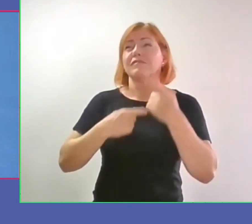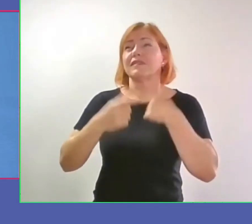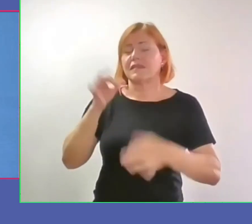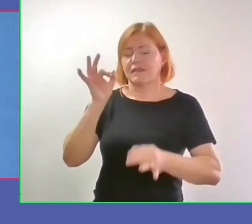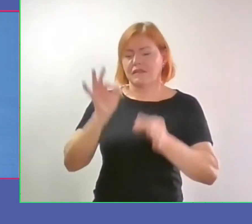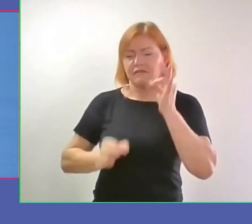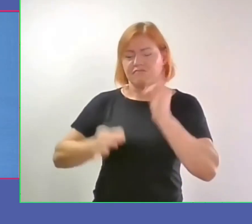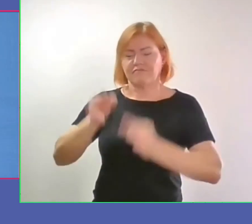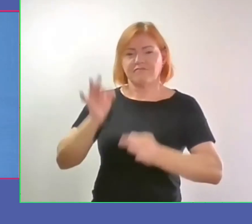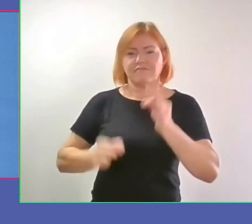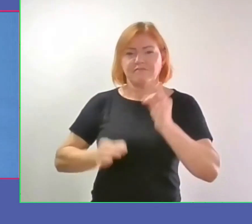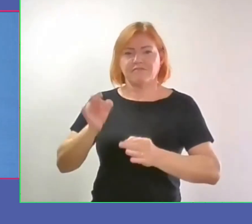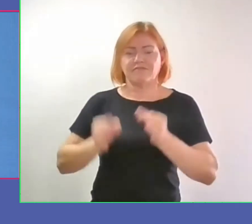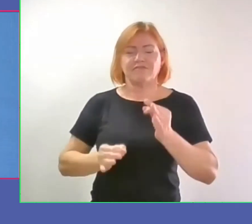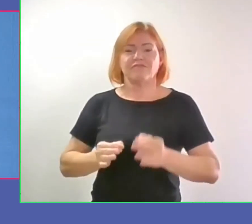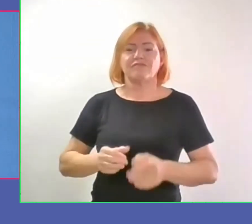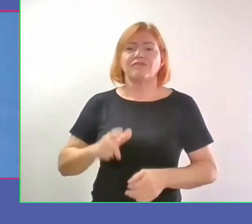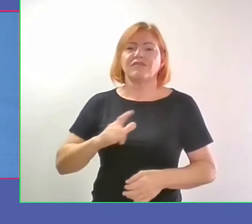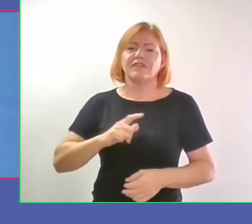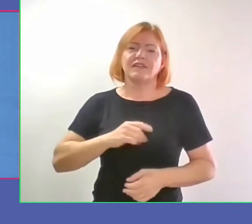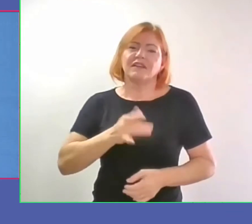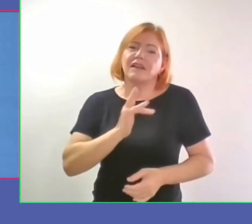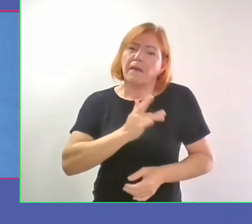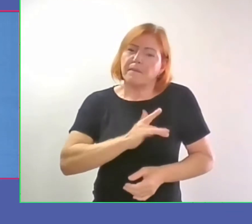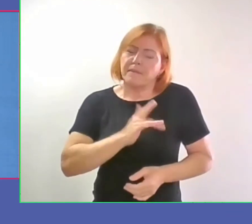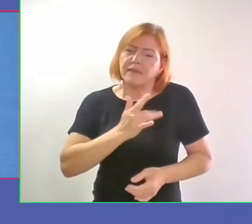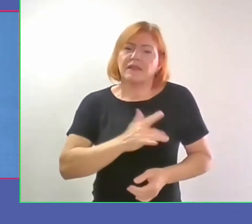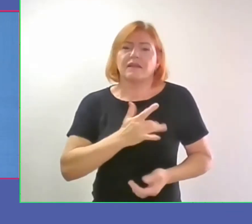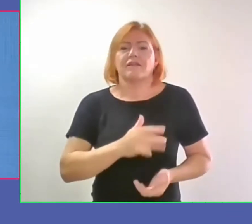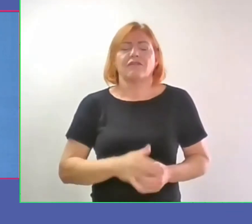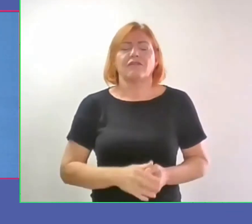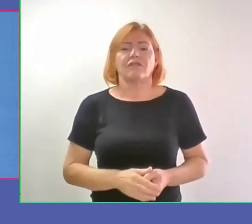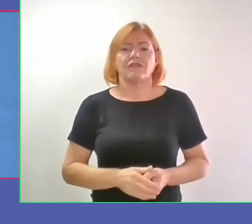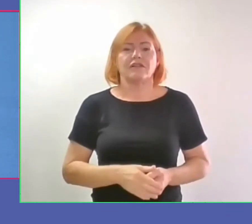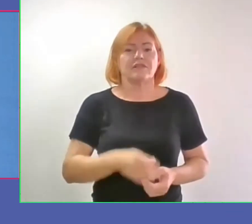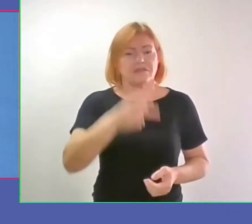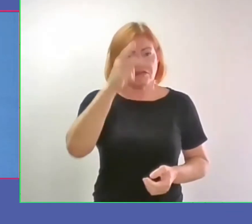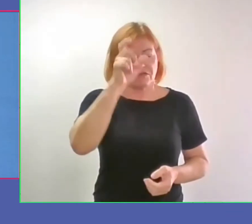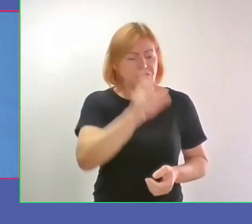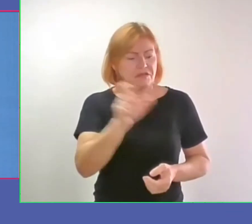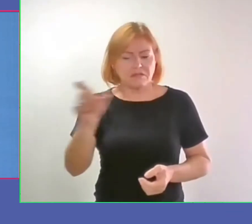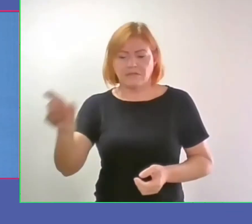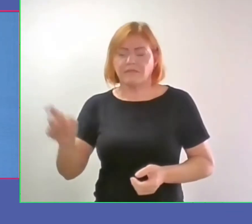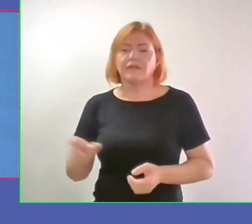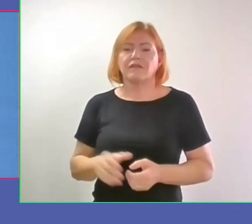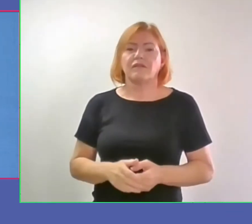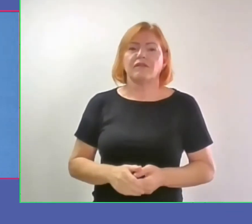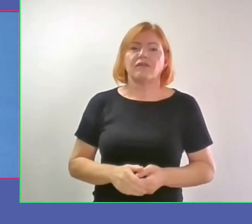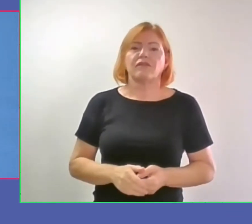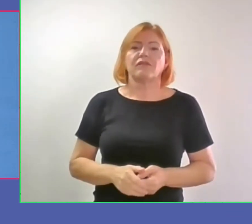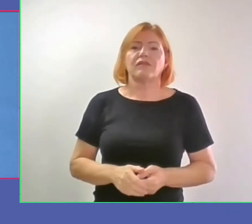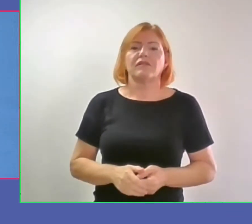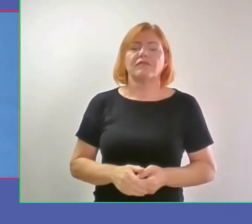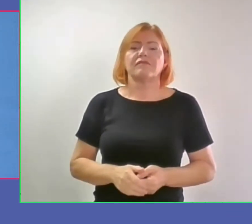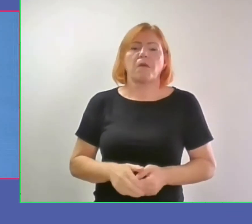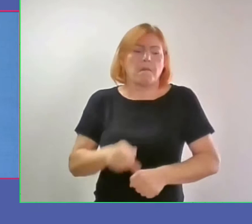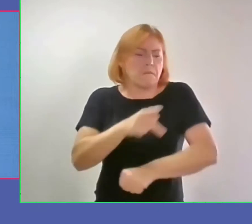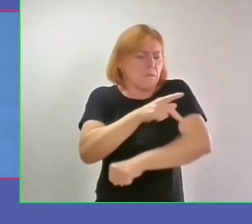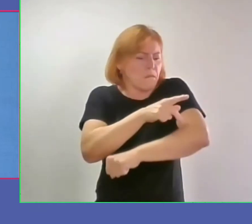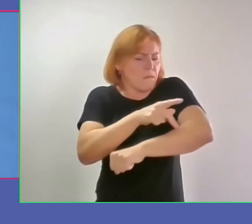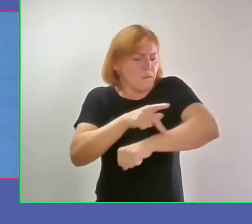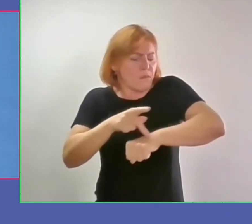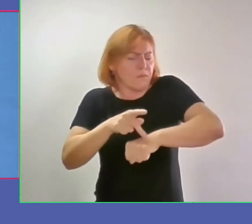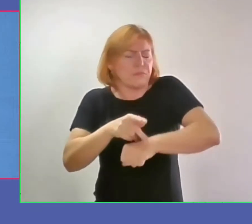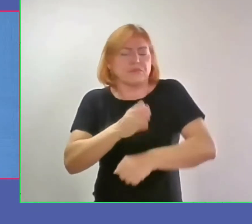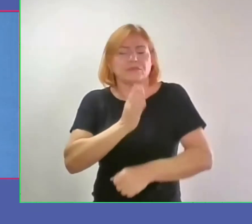os misericordiosos com os outros, são os puros de coração. Irmão Eudeu enfatizou muito na sua